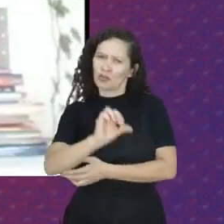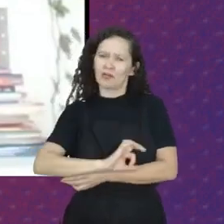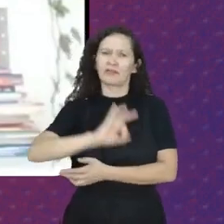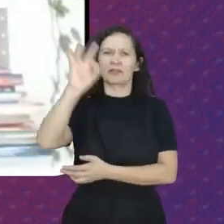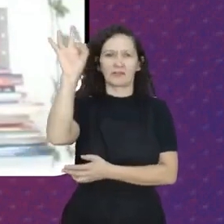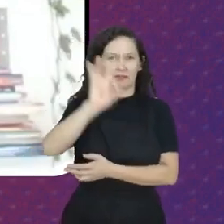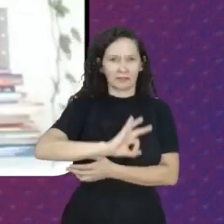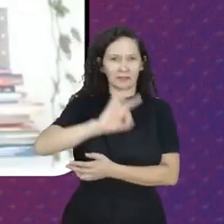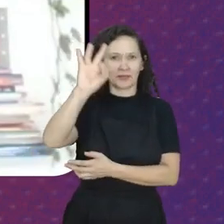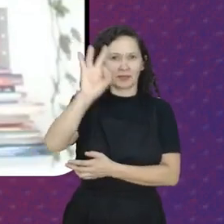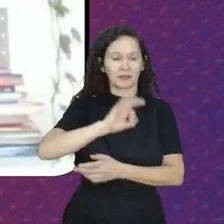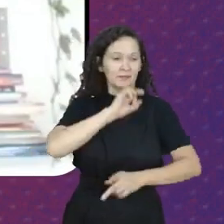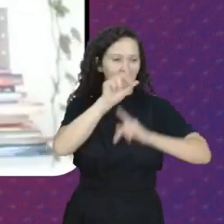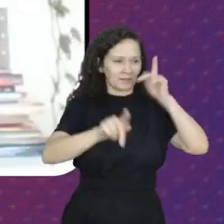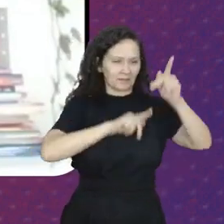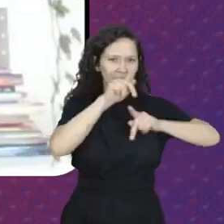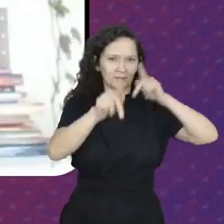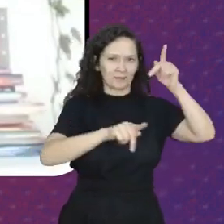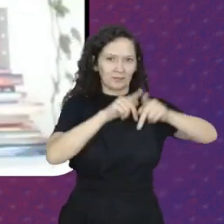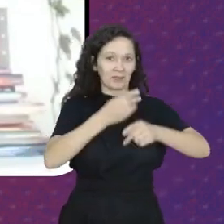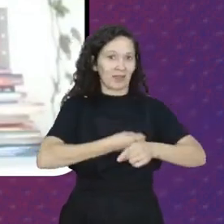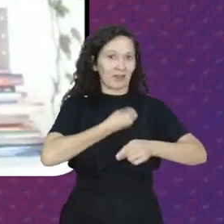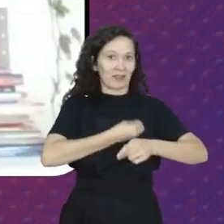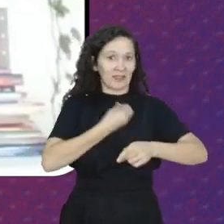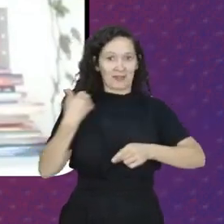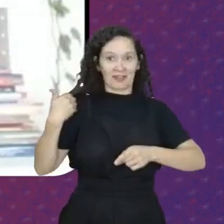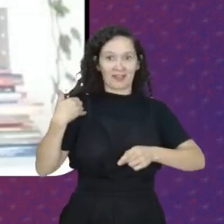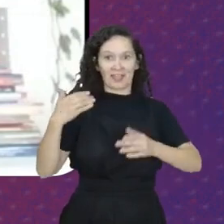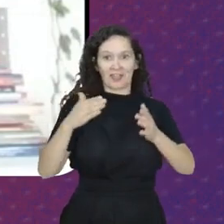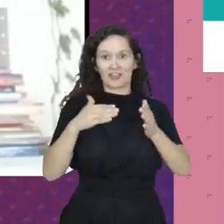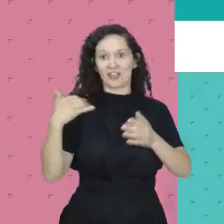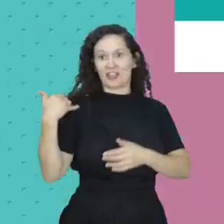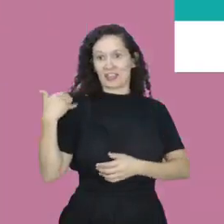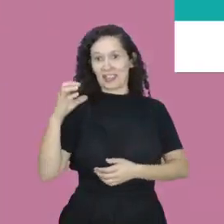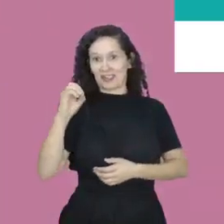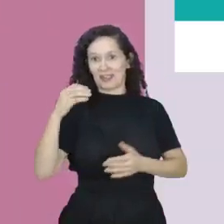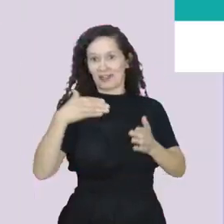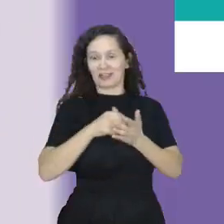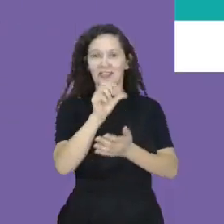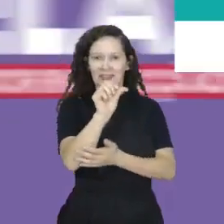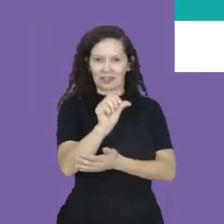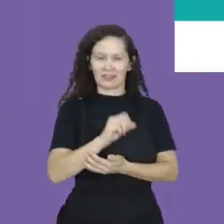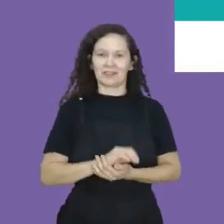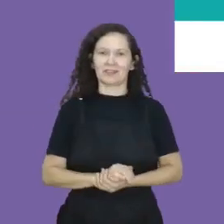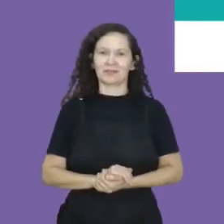29% da população nesta idade de 0 a 6 anos.